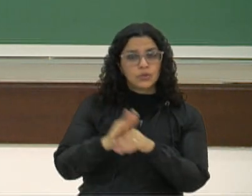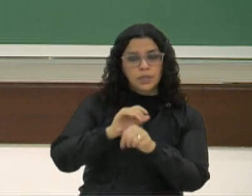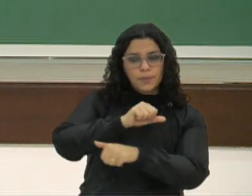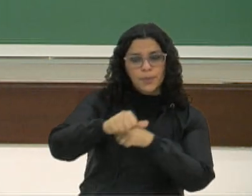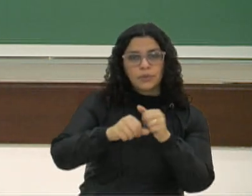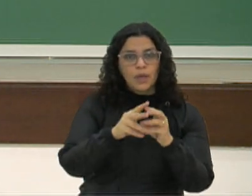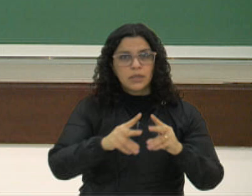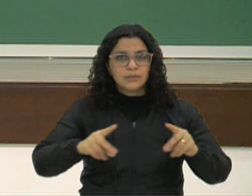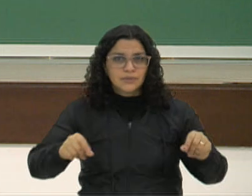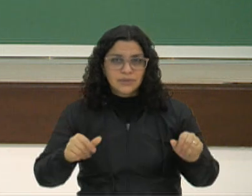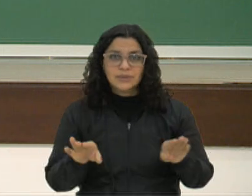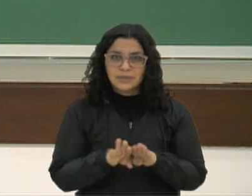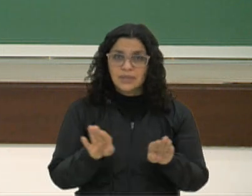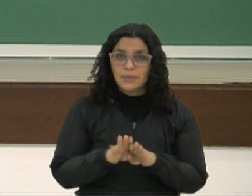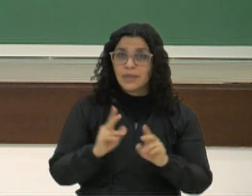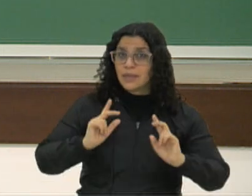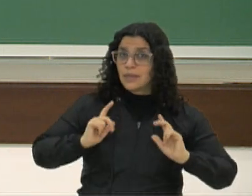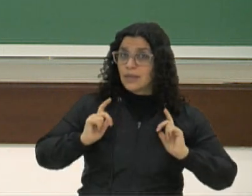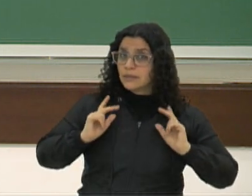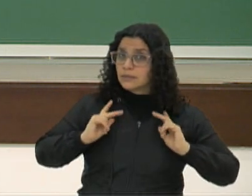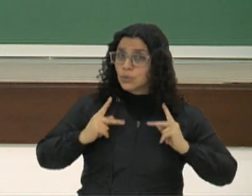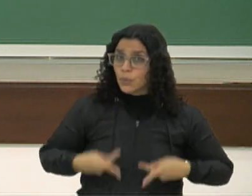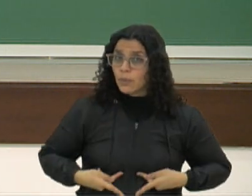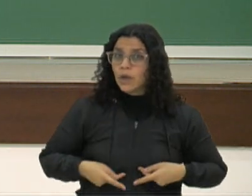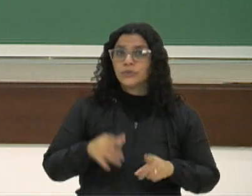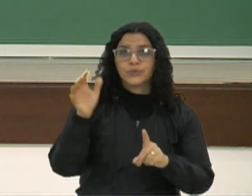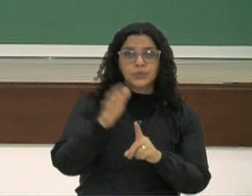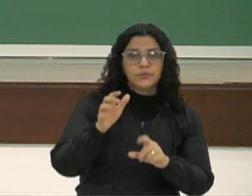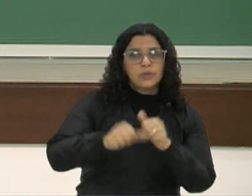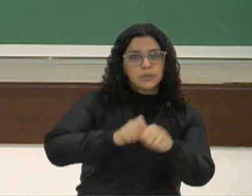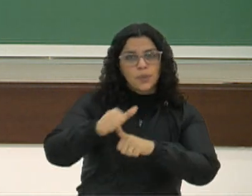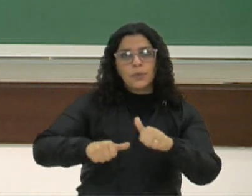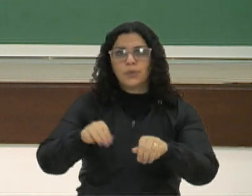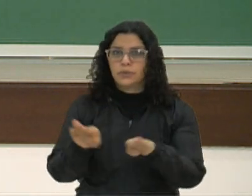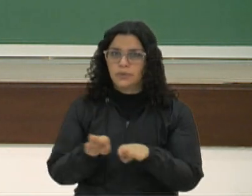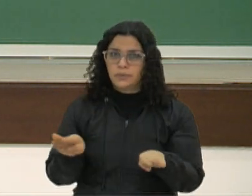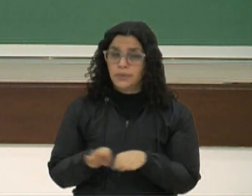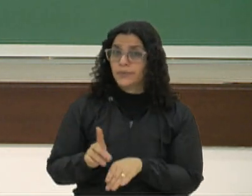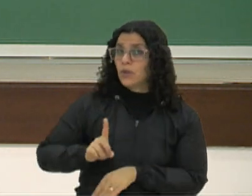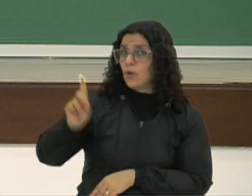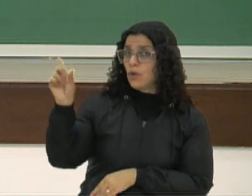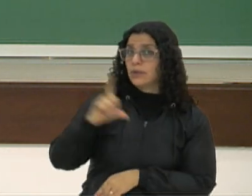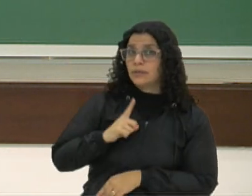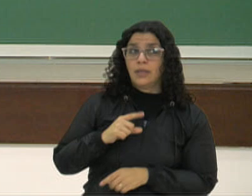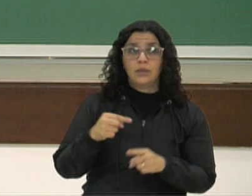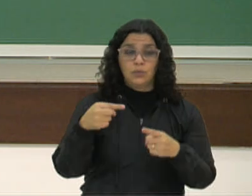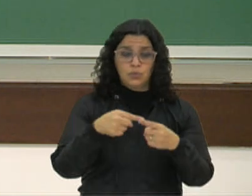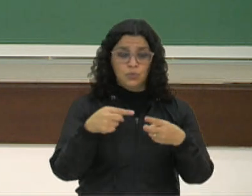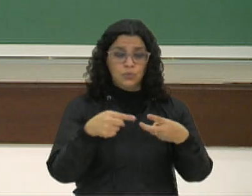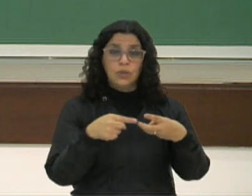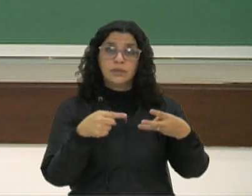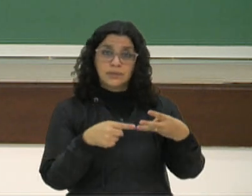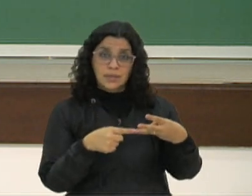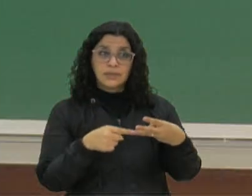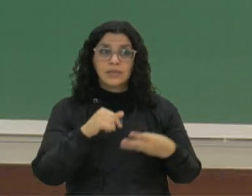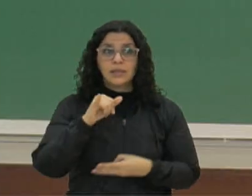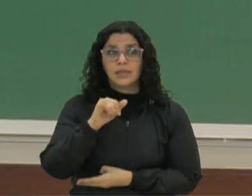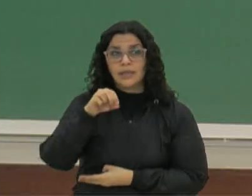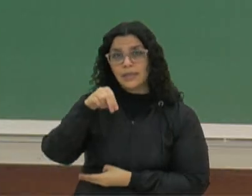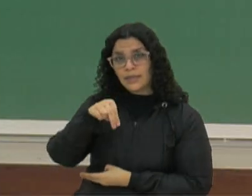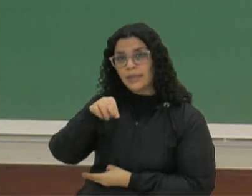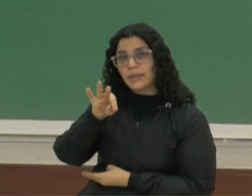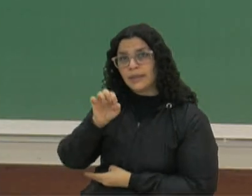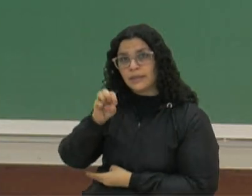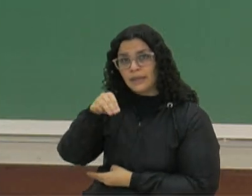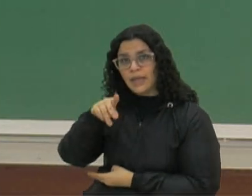essa modificação e os seres vivos. Vamos lá, nós temos três categorias de intemperismo, aquele intemperismo